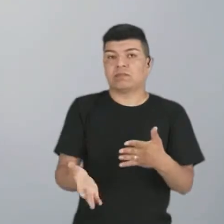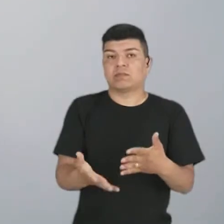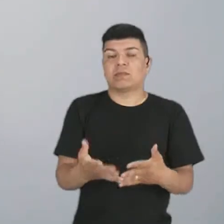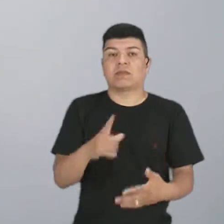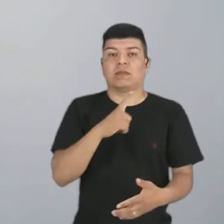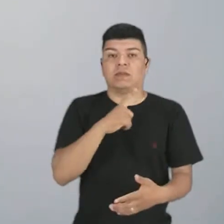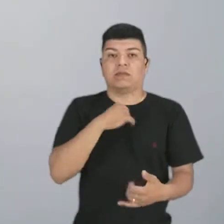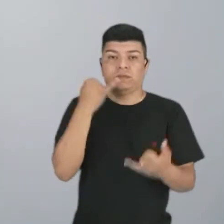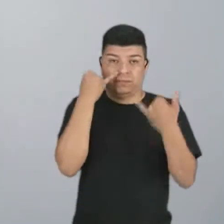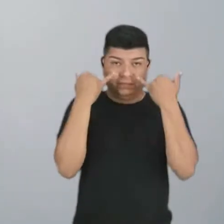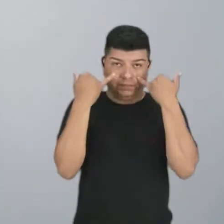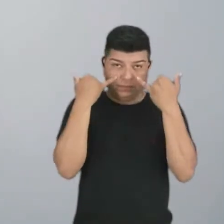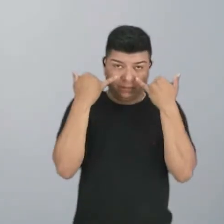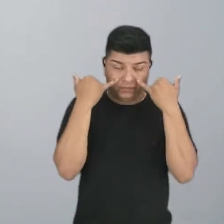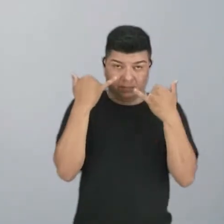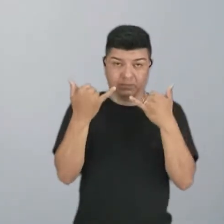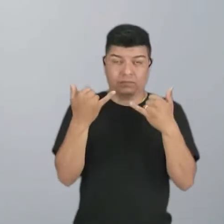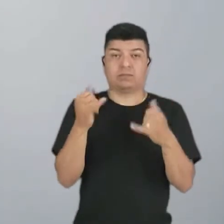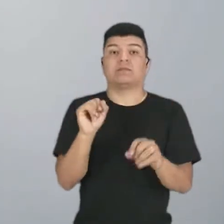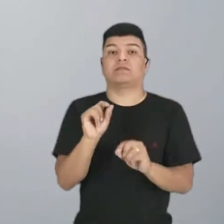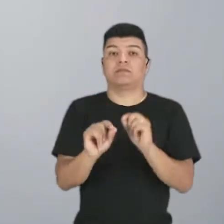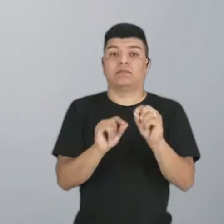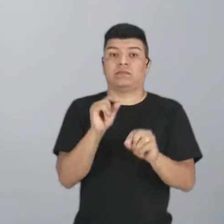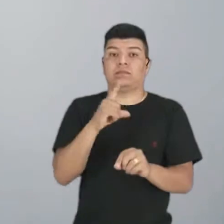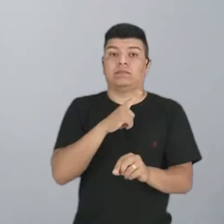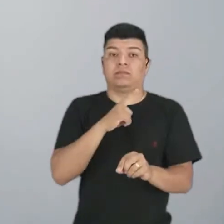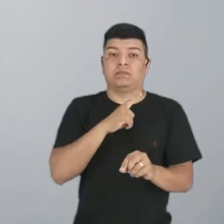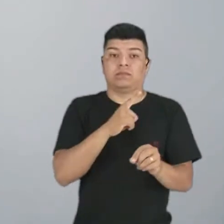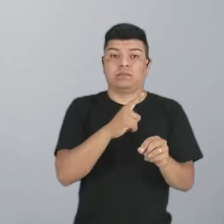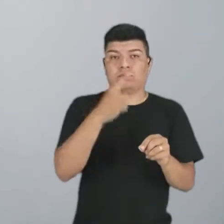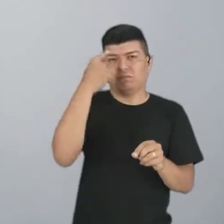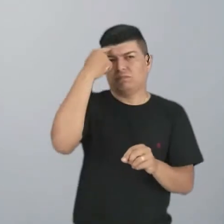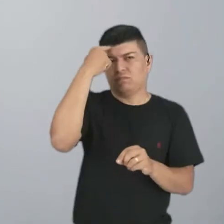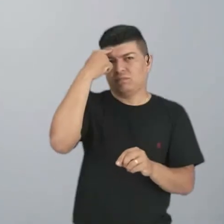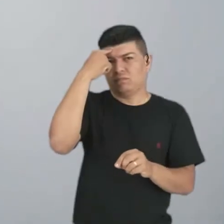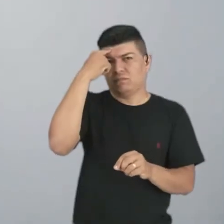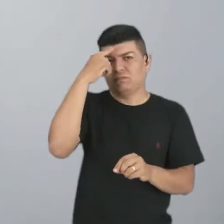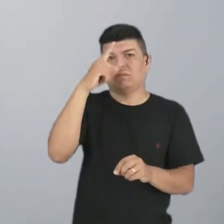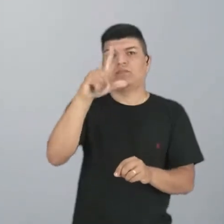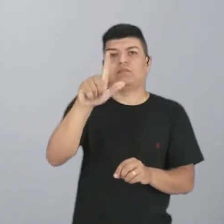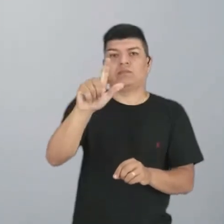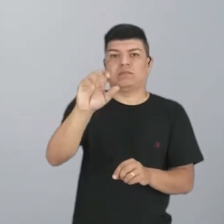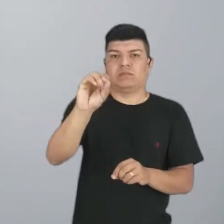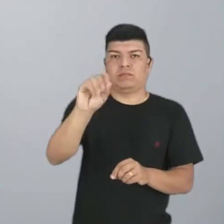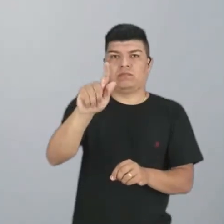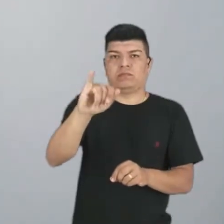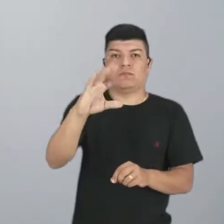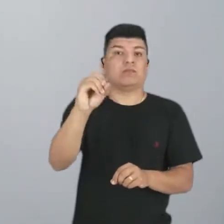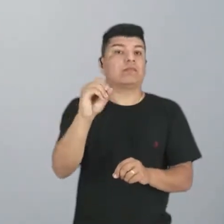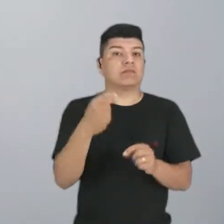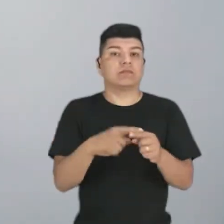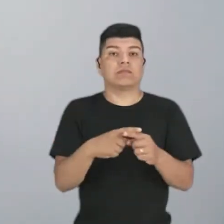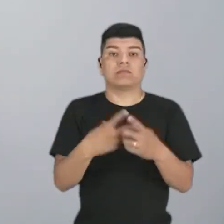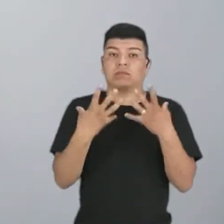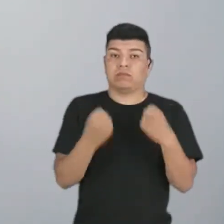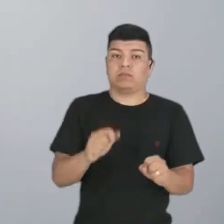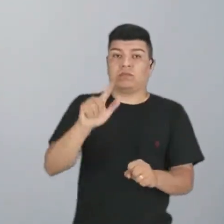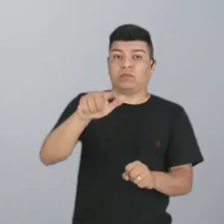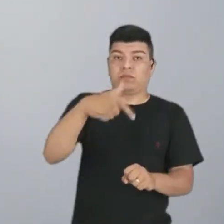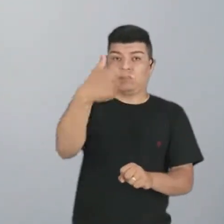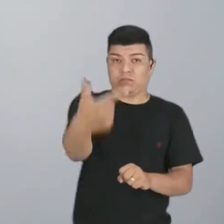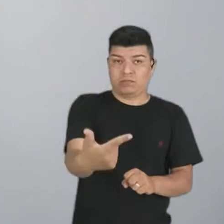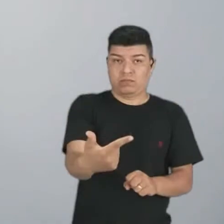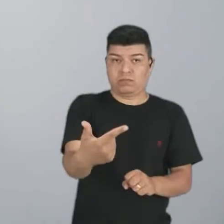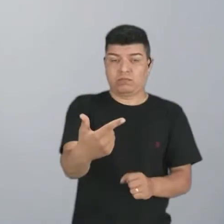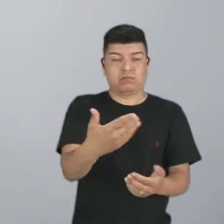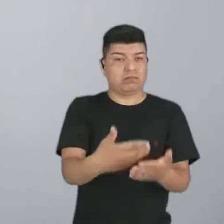eu tenho informações, por meio dessas informações eu traço um raciocínio lógico para convencer o outro a respeito de algo.